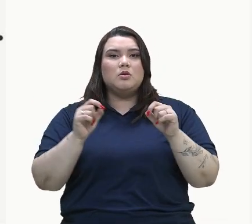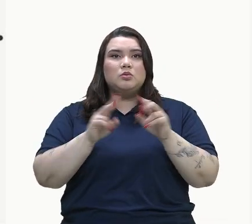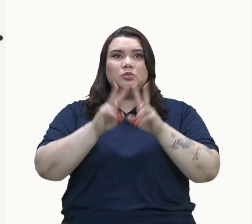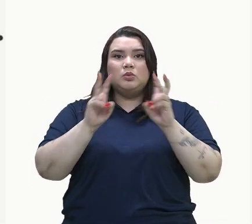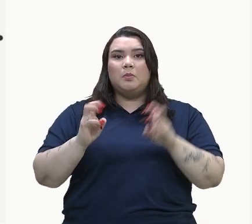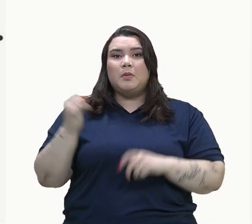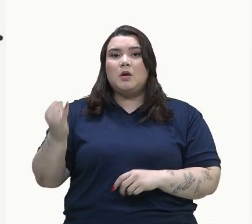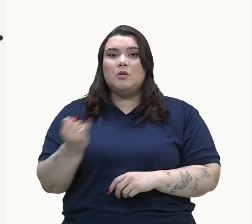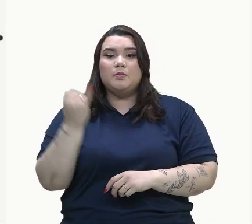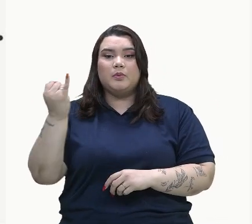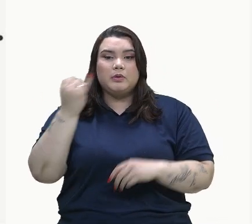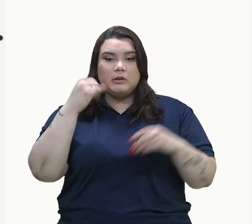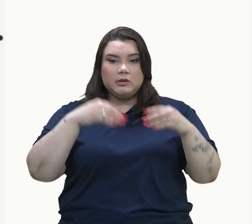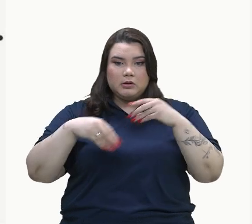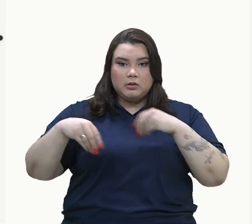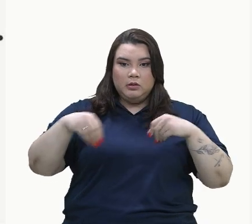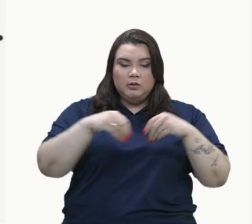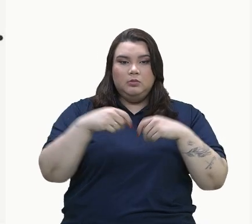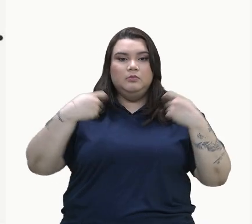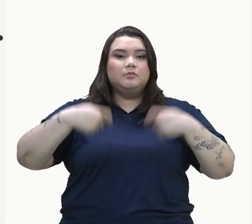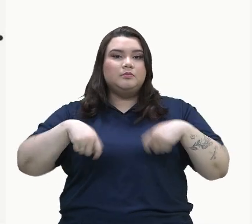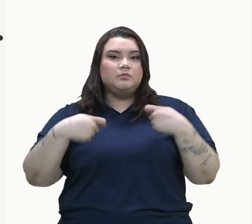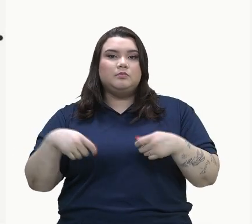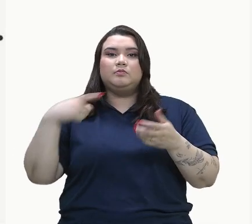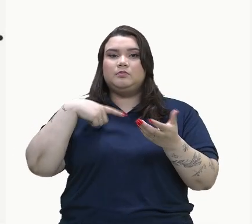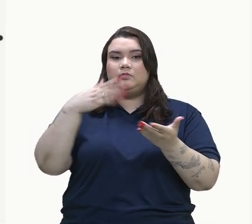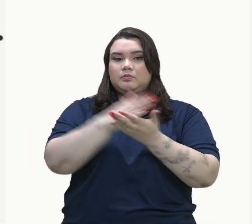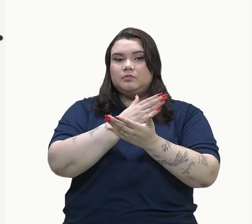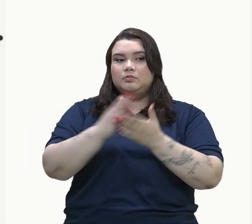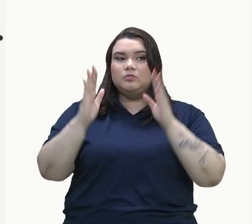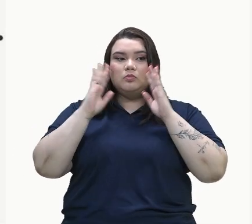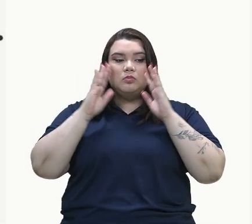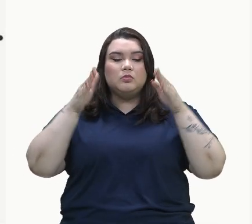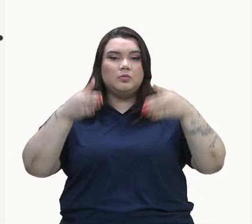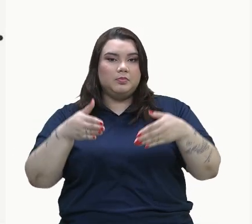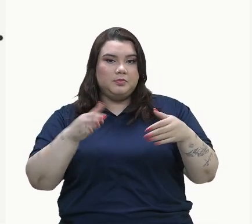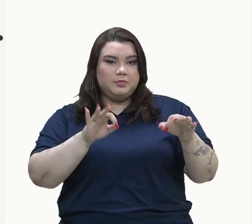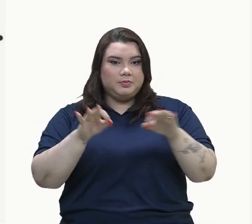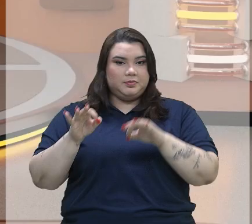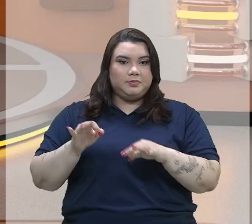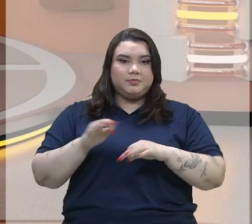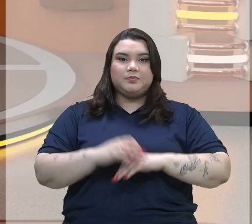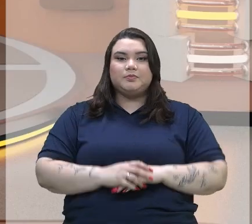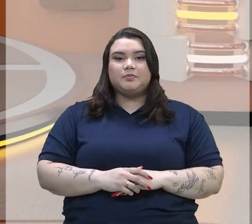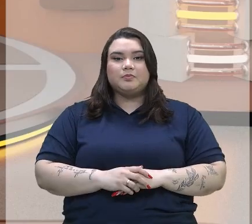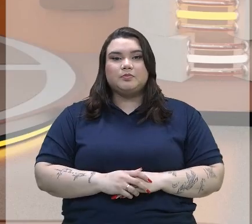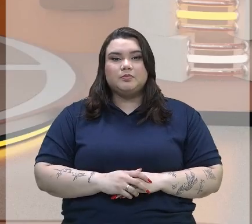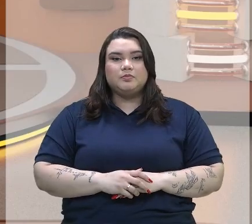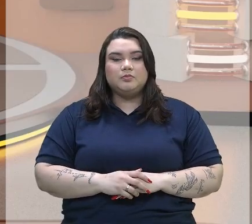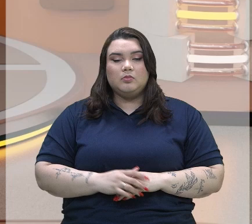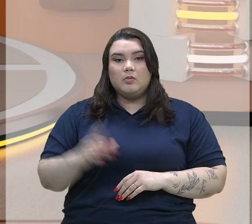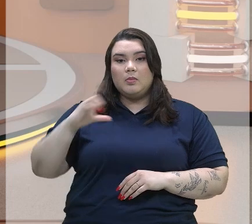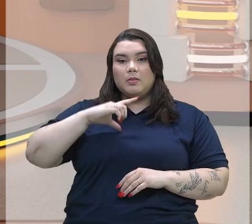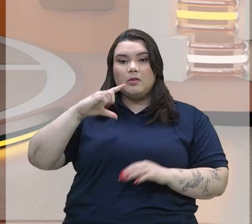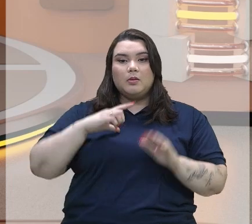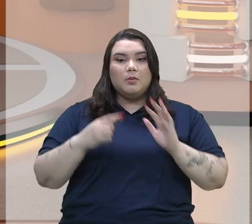alguns pontos que a gente precisa enfatizar aqui com vocês. Olha só, temos